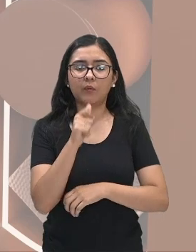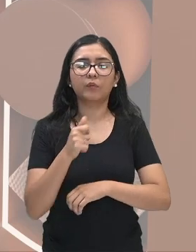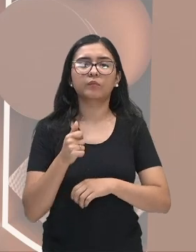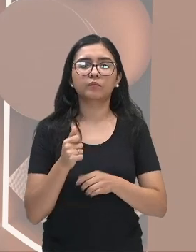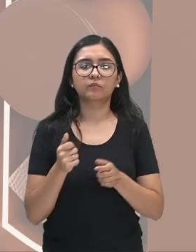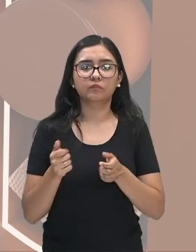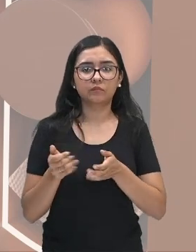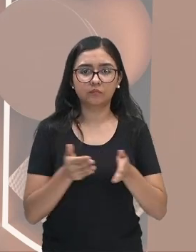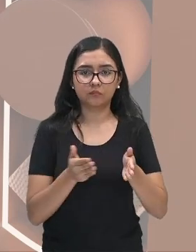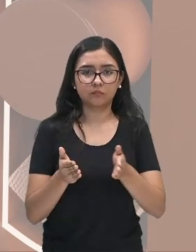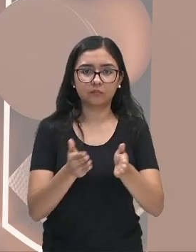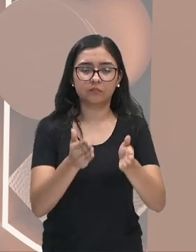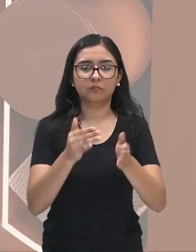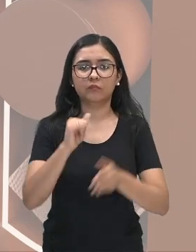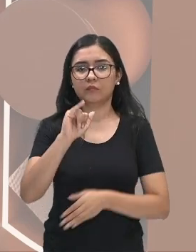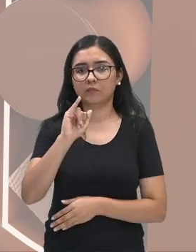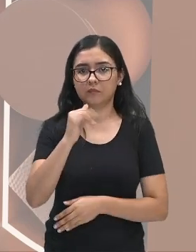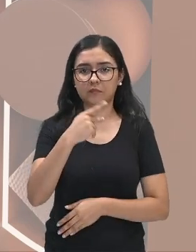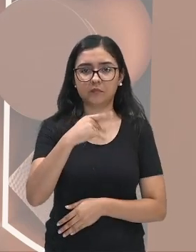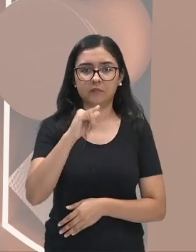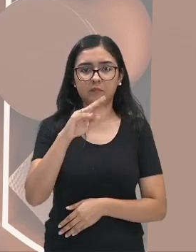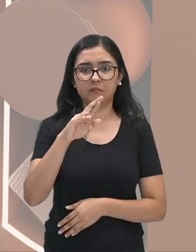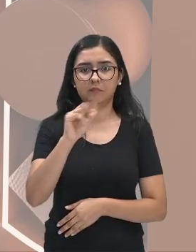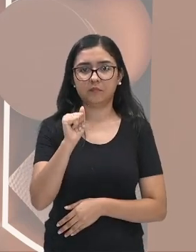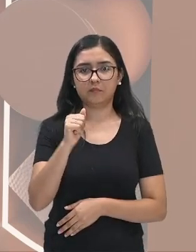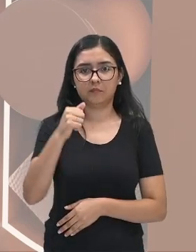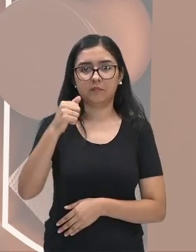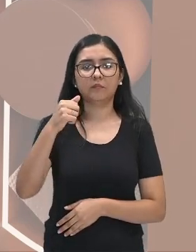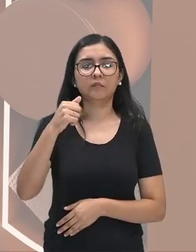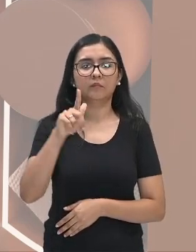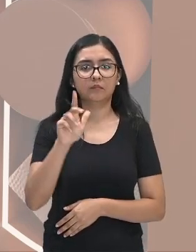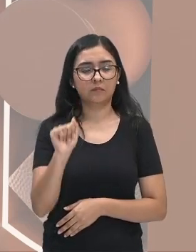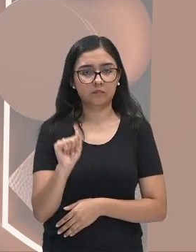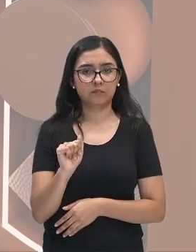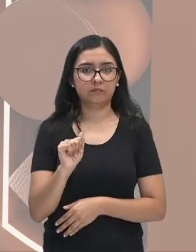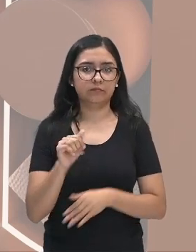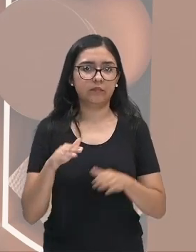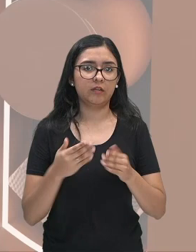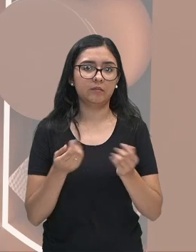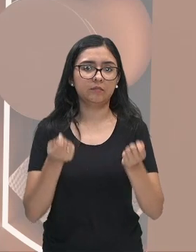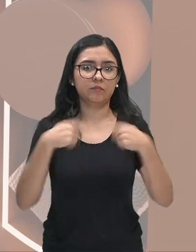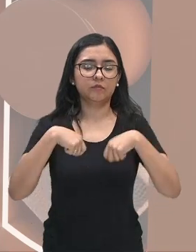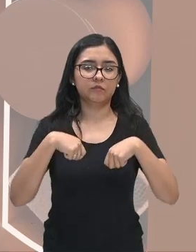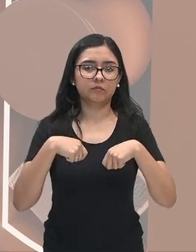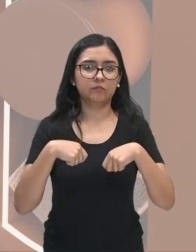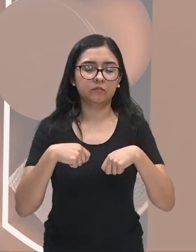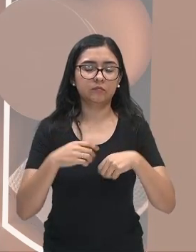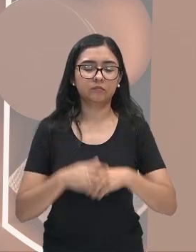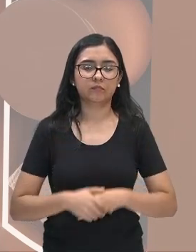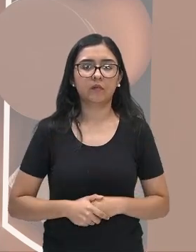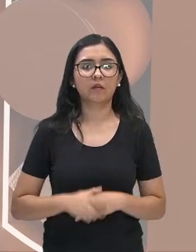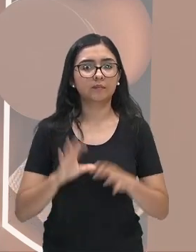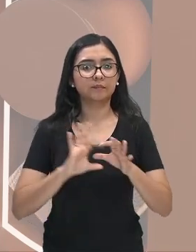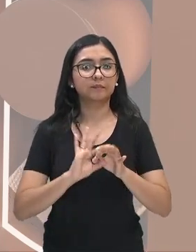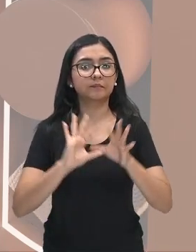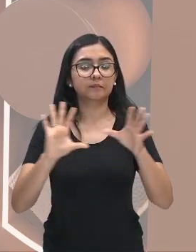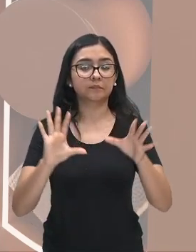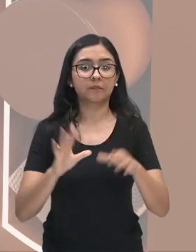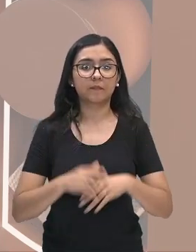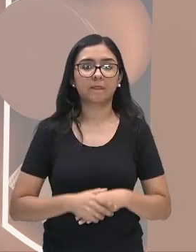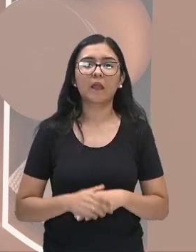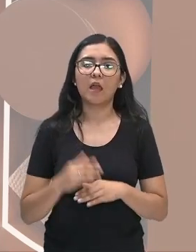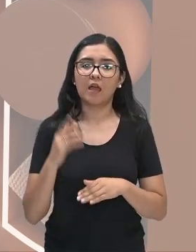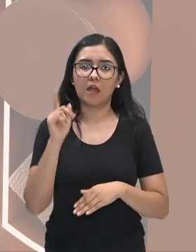do Riacho do Ipiranga, que fez o processo de independência, não é isso? A independência ela vai ser